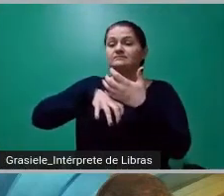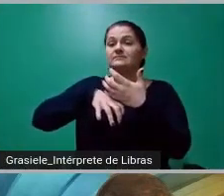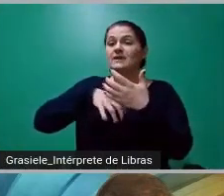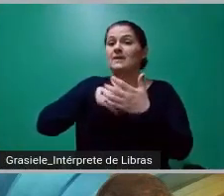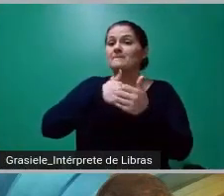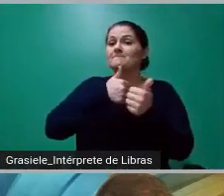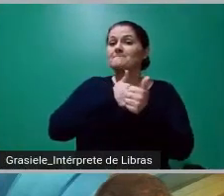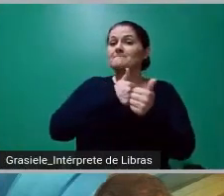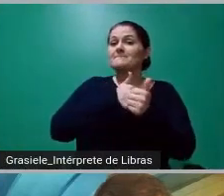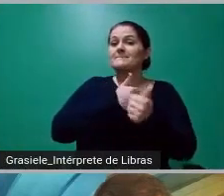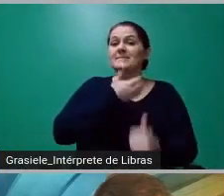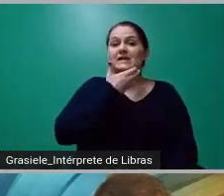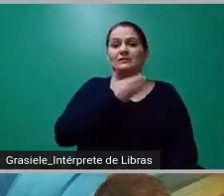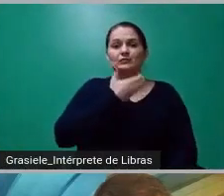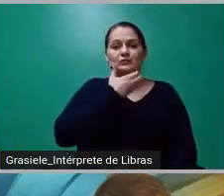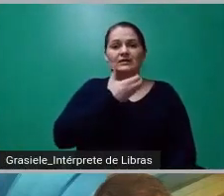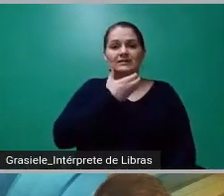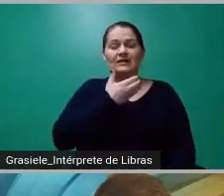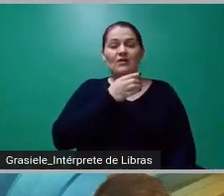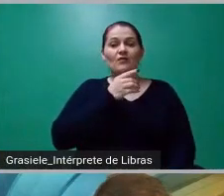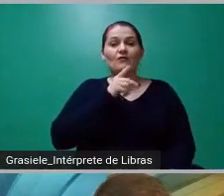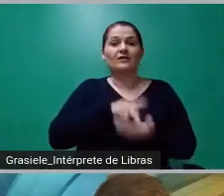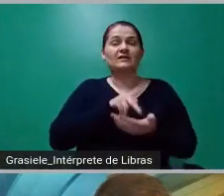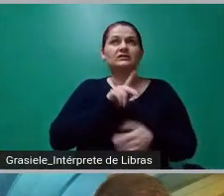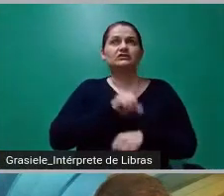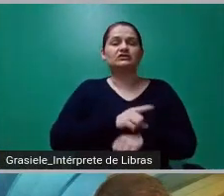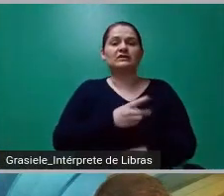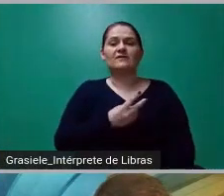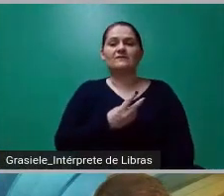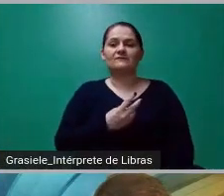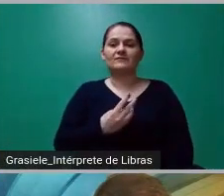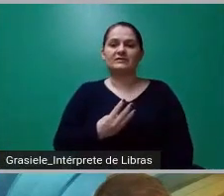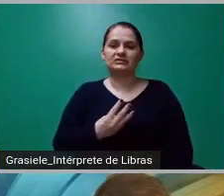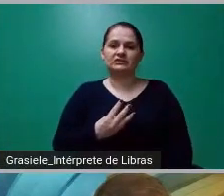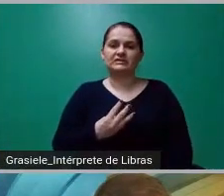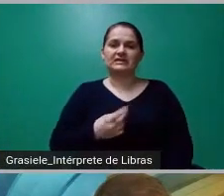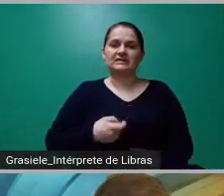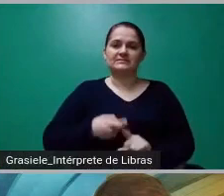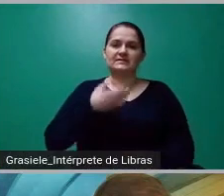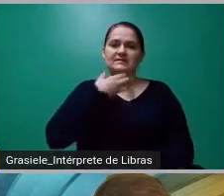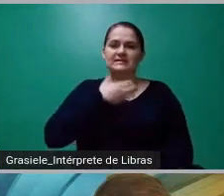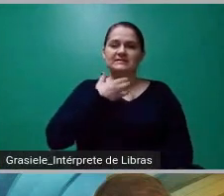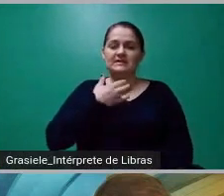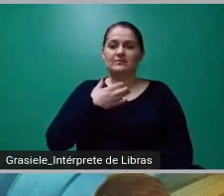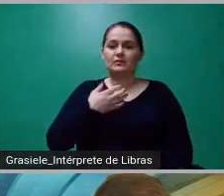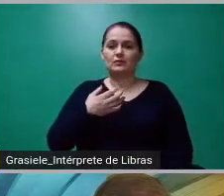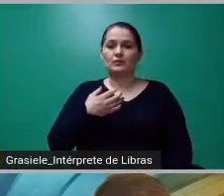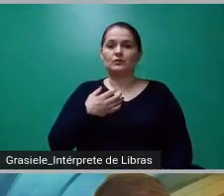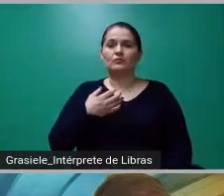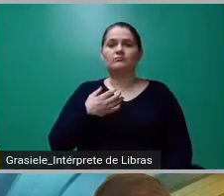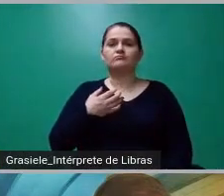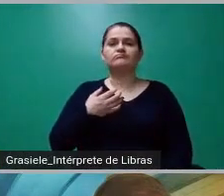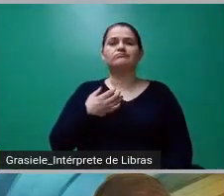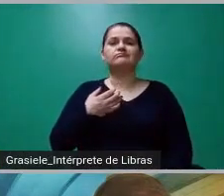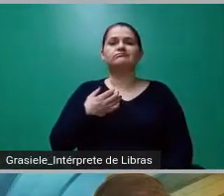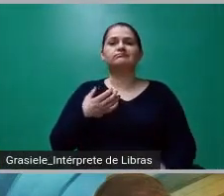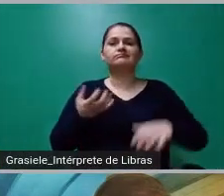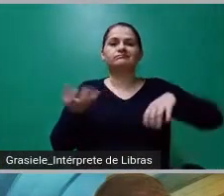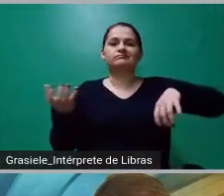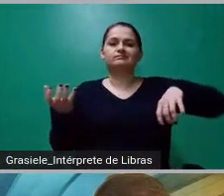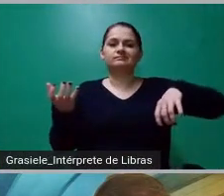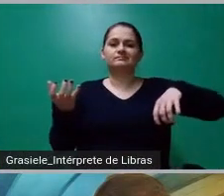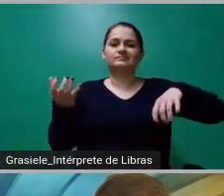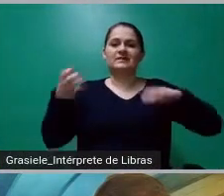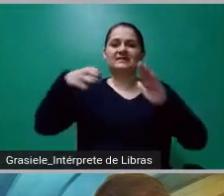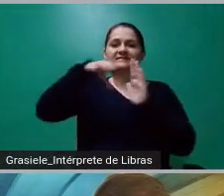do Natal, dia 23 de dezembro, o Senado aprovou uma resolução